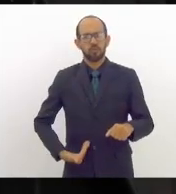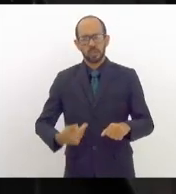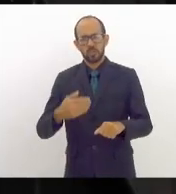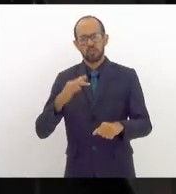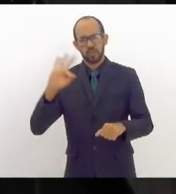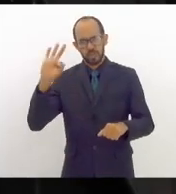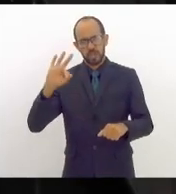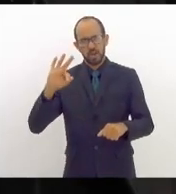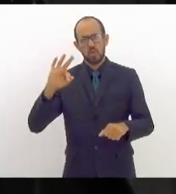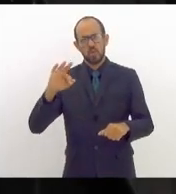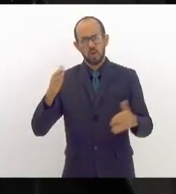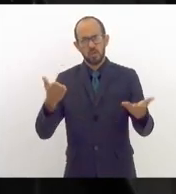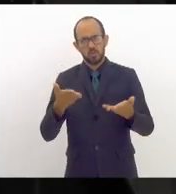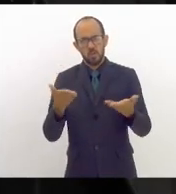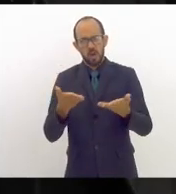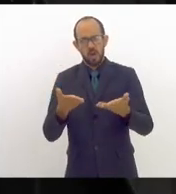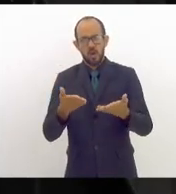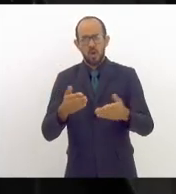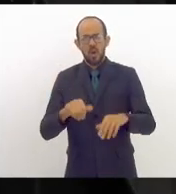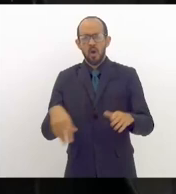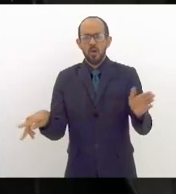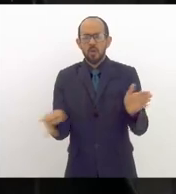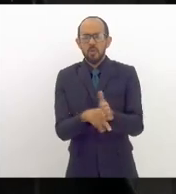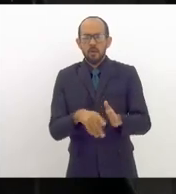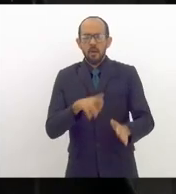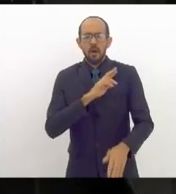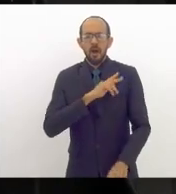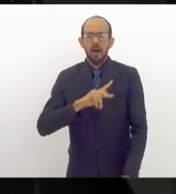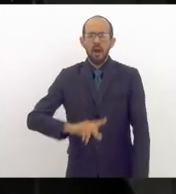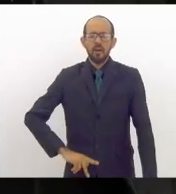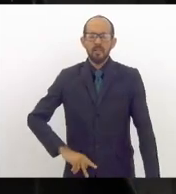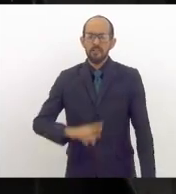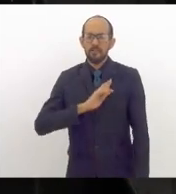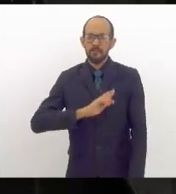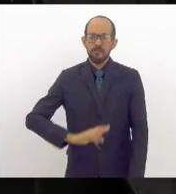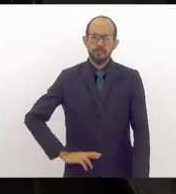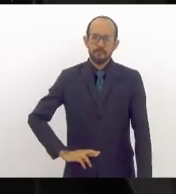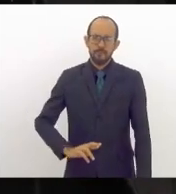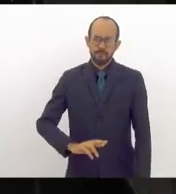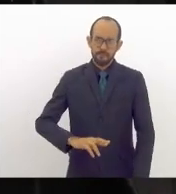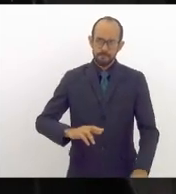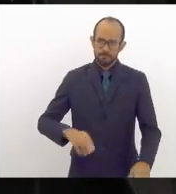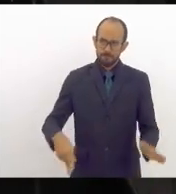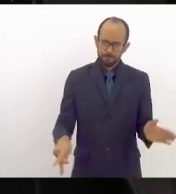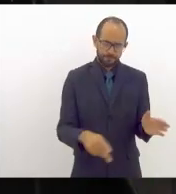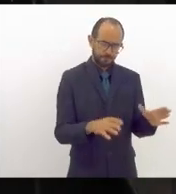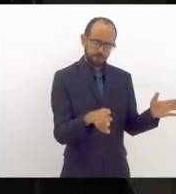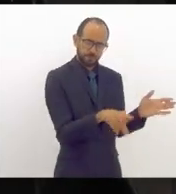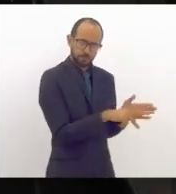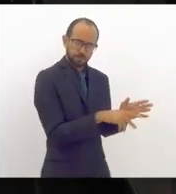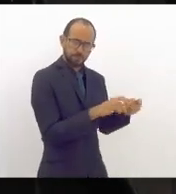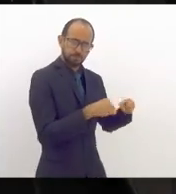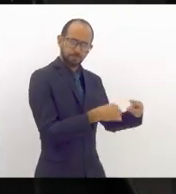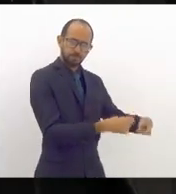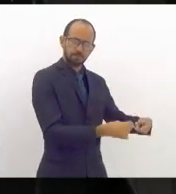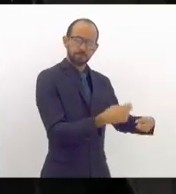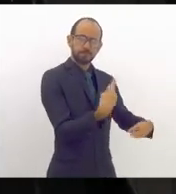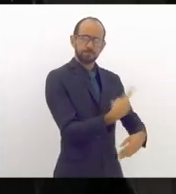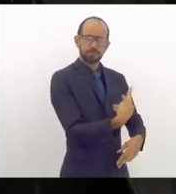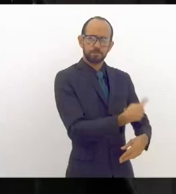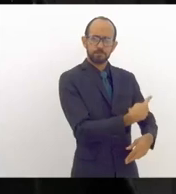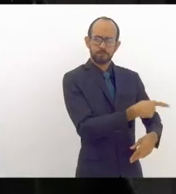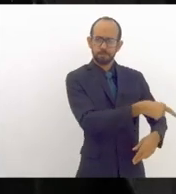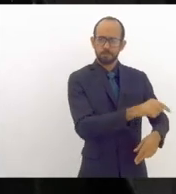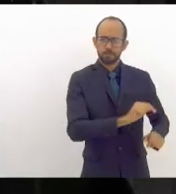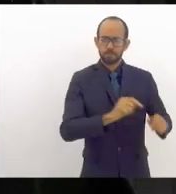federal o próprio Presidente da República seus ministros assessores de